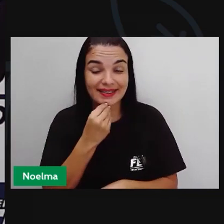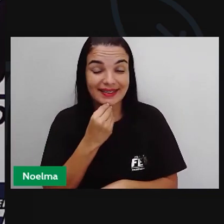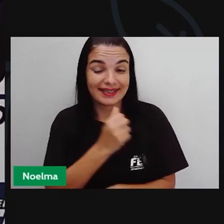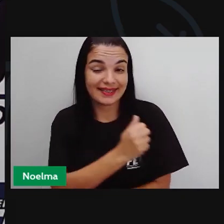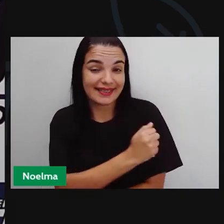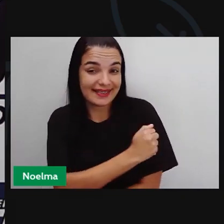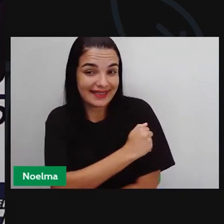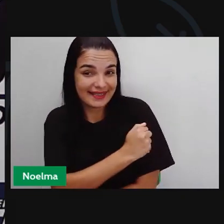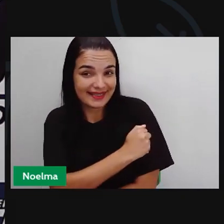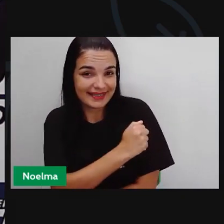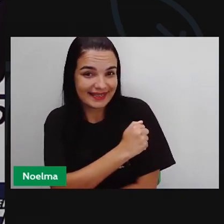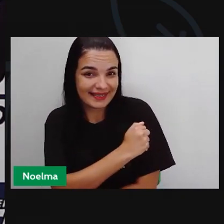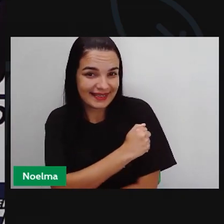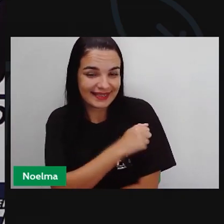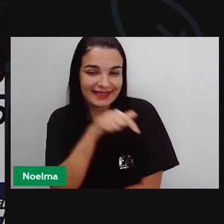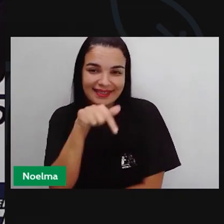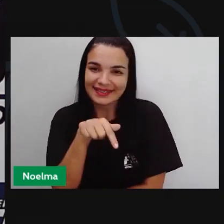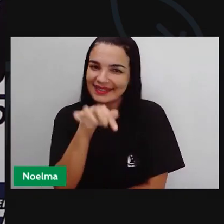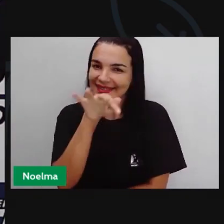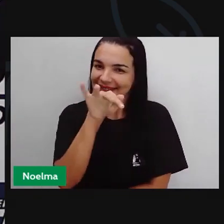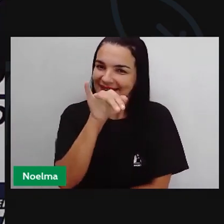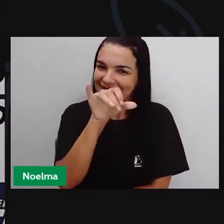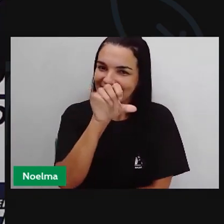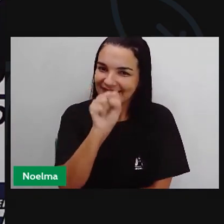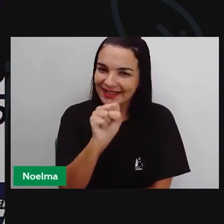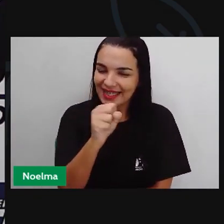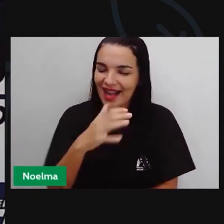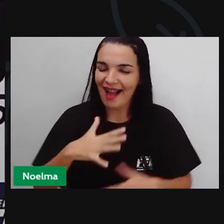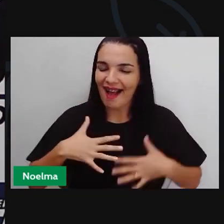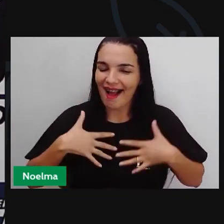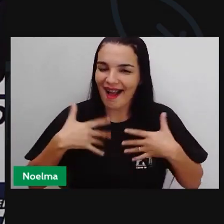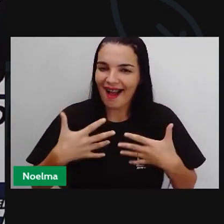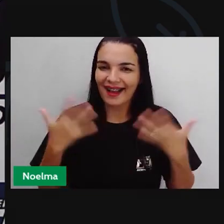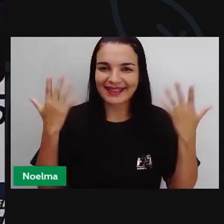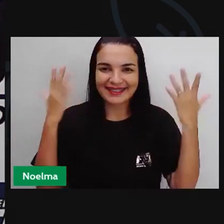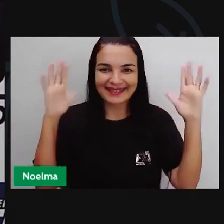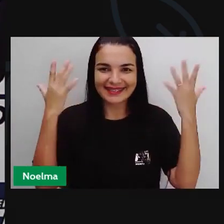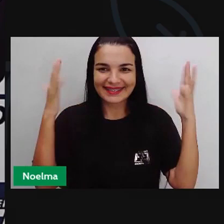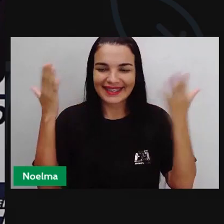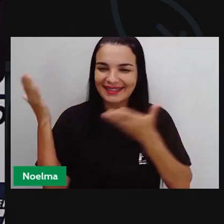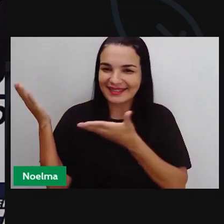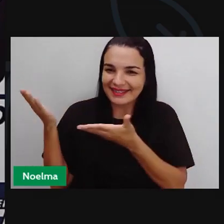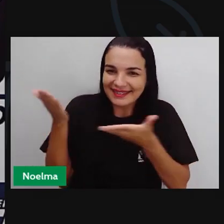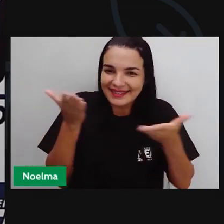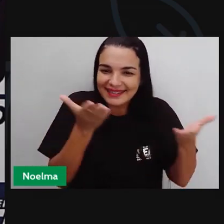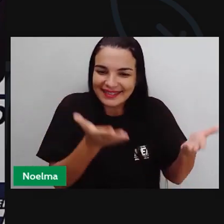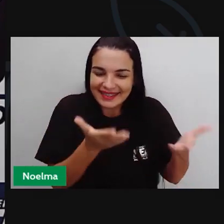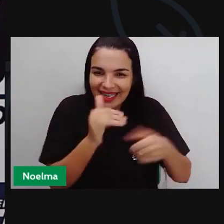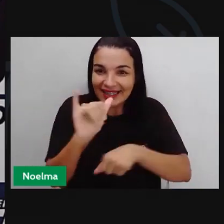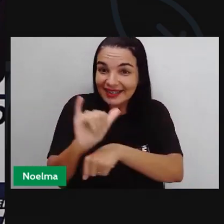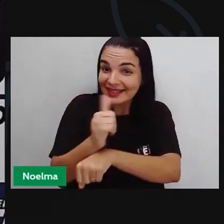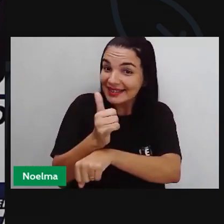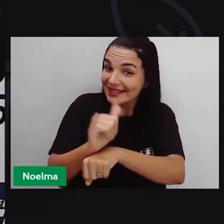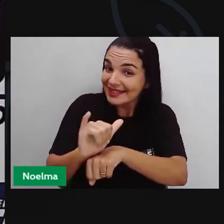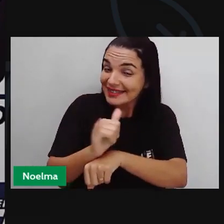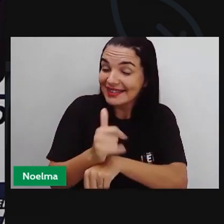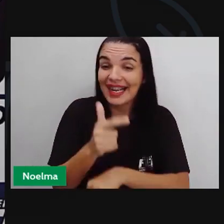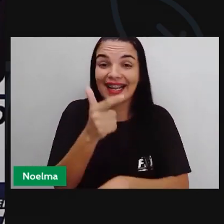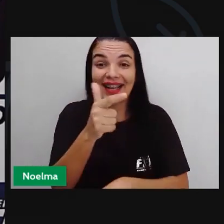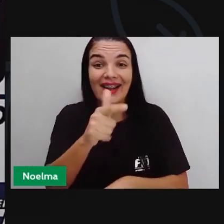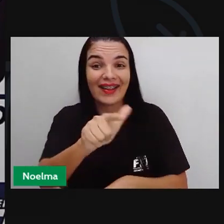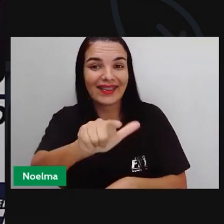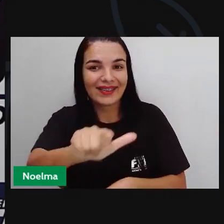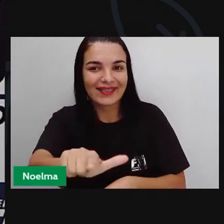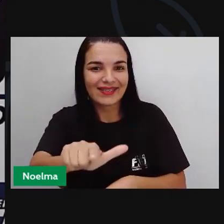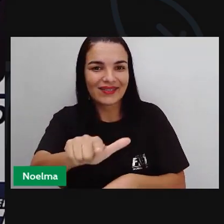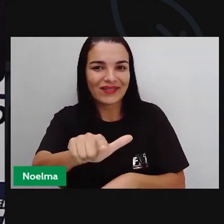alunos de Feira de Santana. É com enorme alegria que a gente recebe vocês aqui mais uma vez